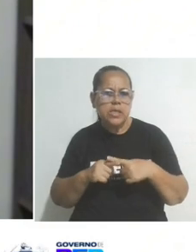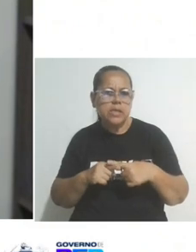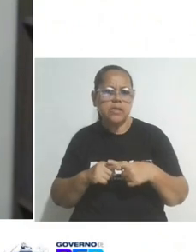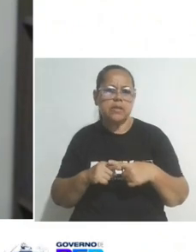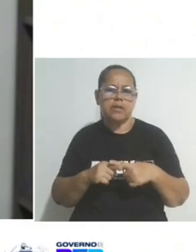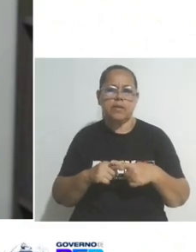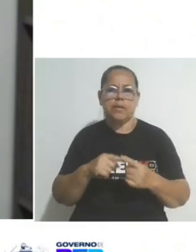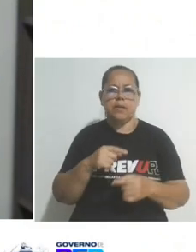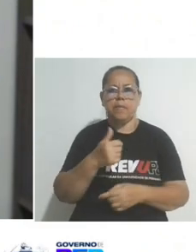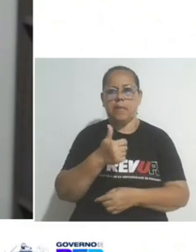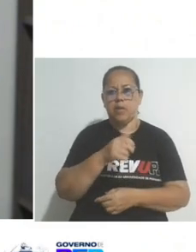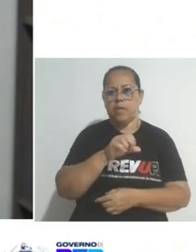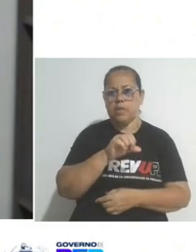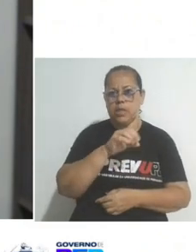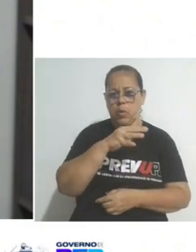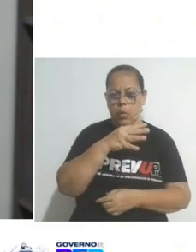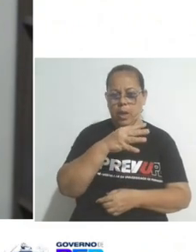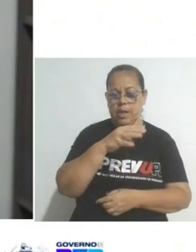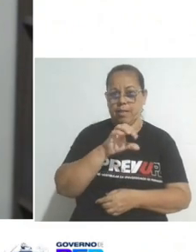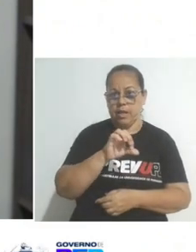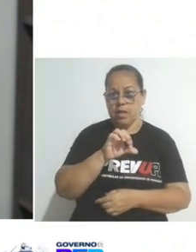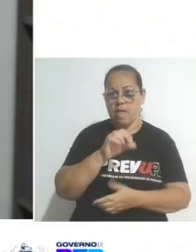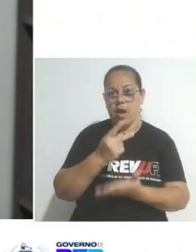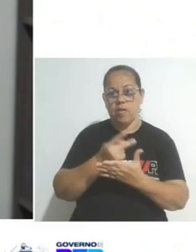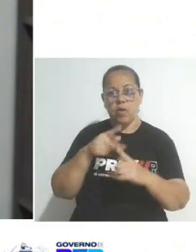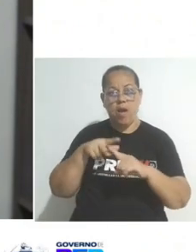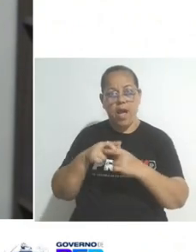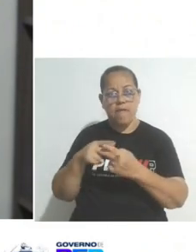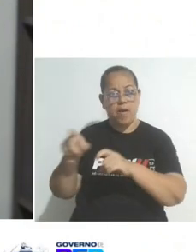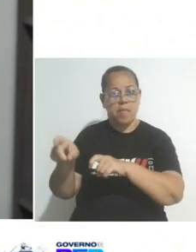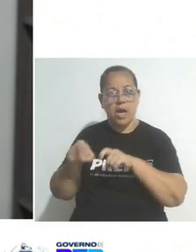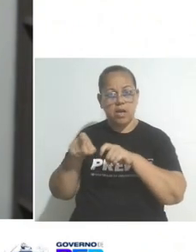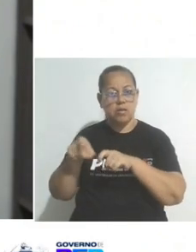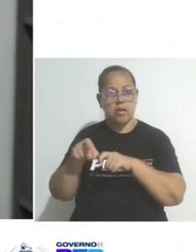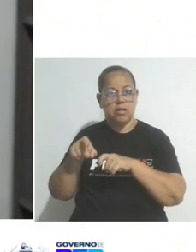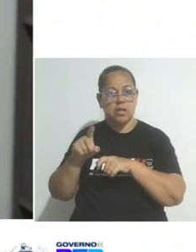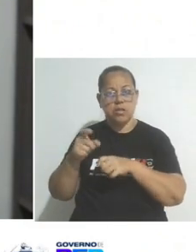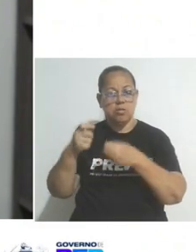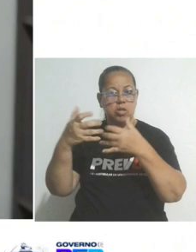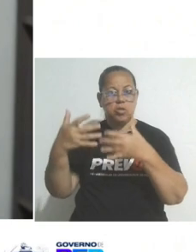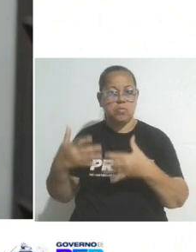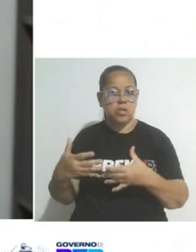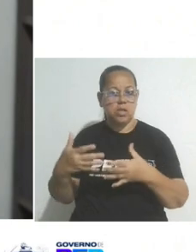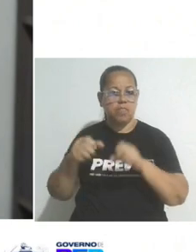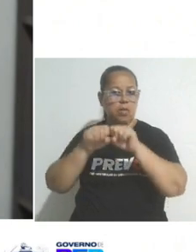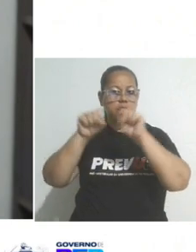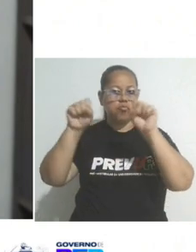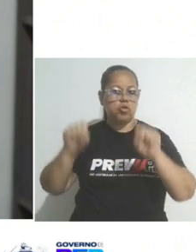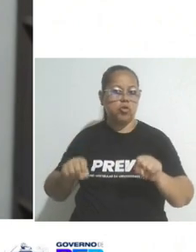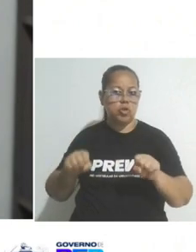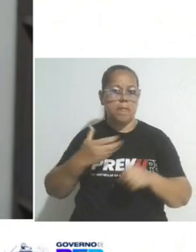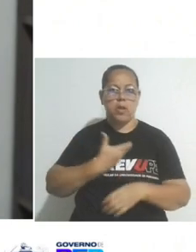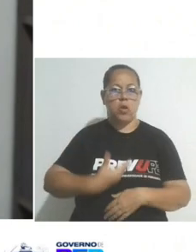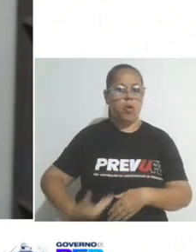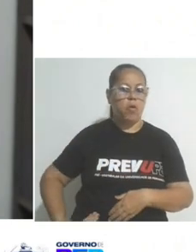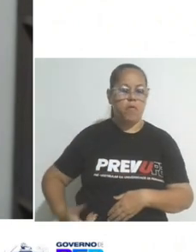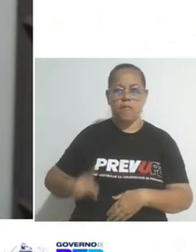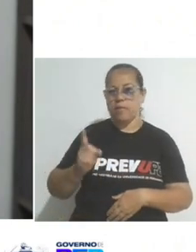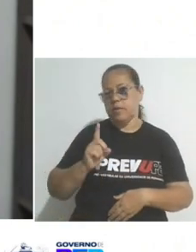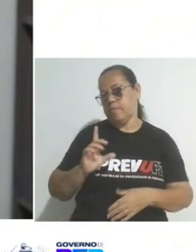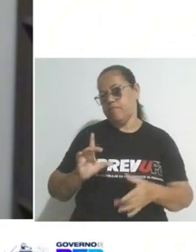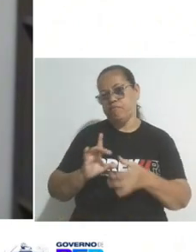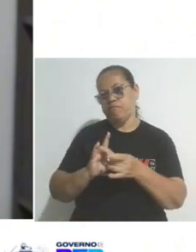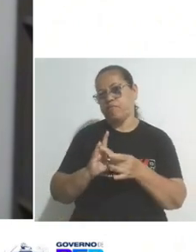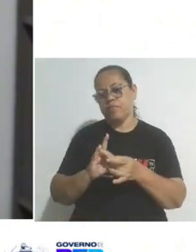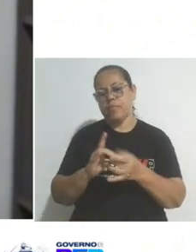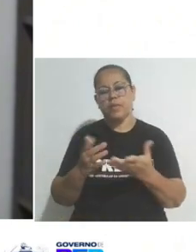49 foi feita a reforma agrária ele não está atrelando ao sistema de governo ele não está atrelando